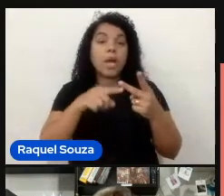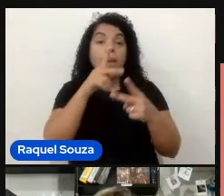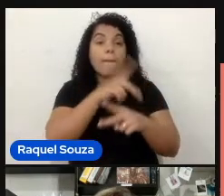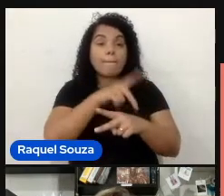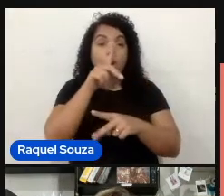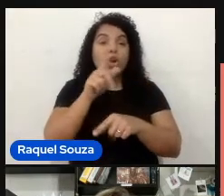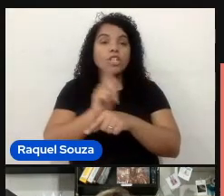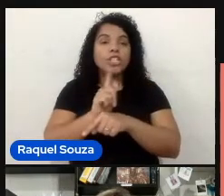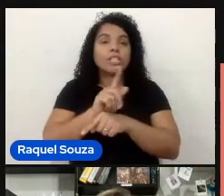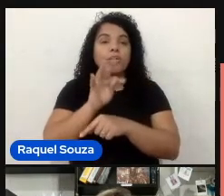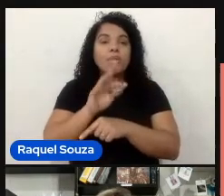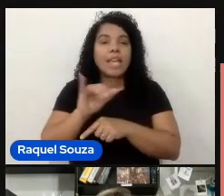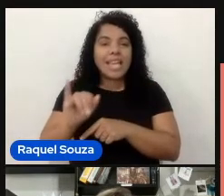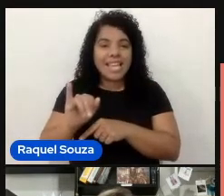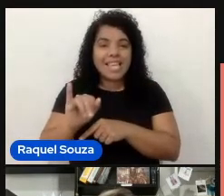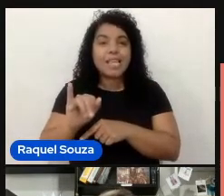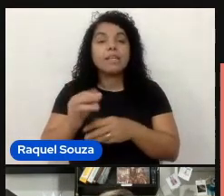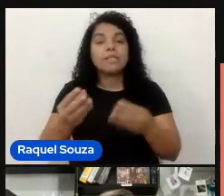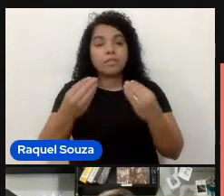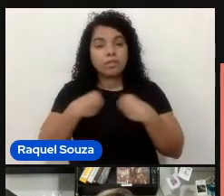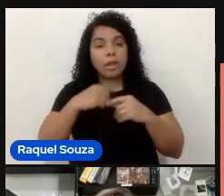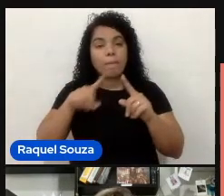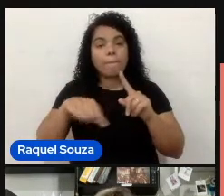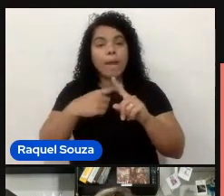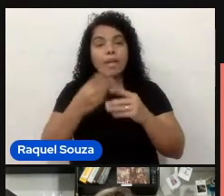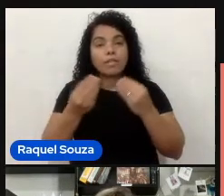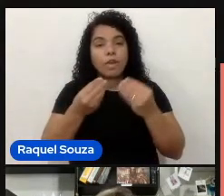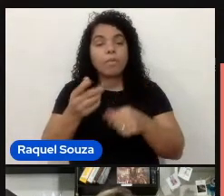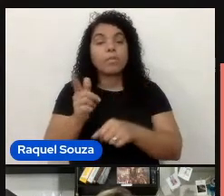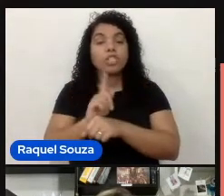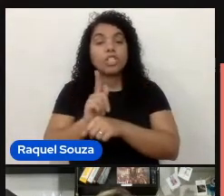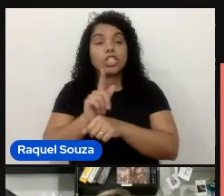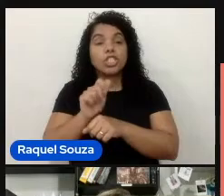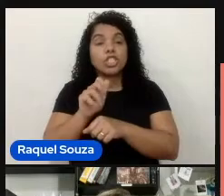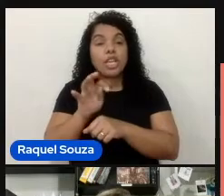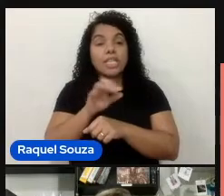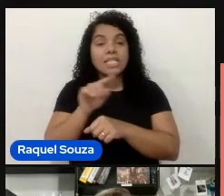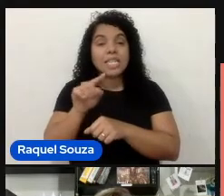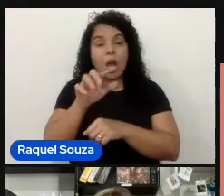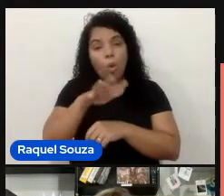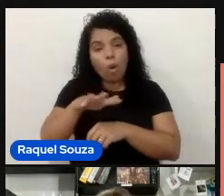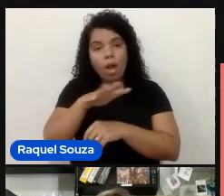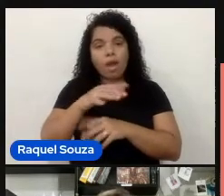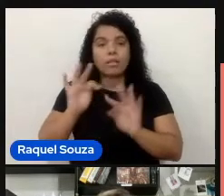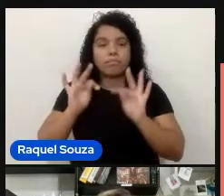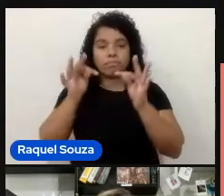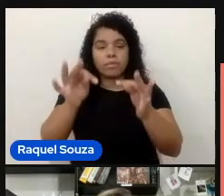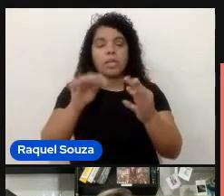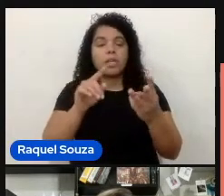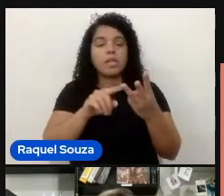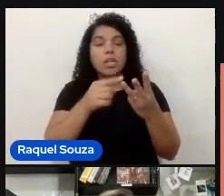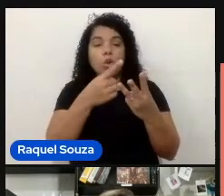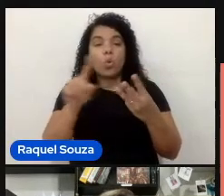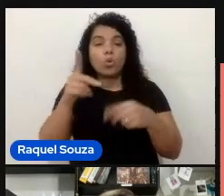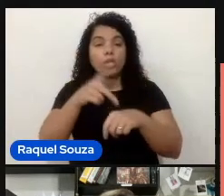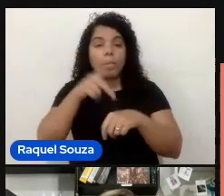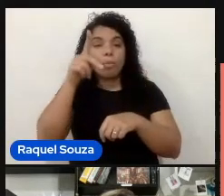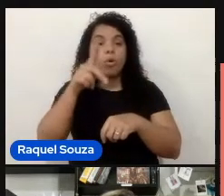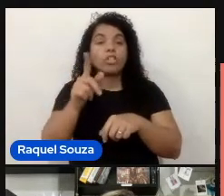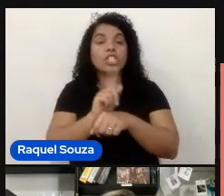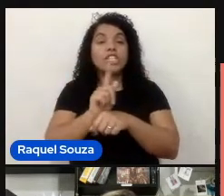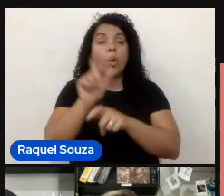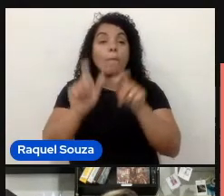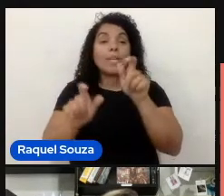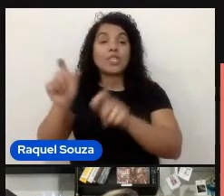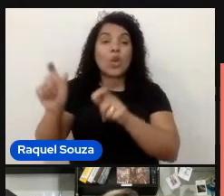de TI, que me trouxe um pouco mais da bagagem de gestão mesmo na área de tecnologia. E depois, por último, fiz uma pós em gestão de pessoas,